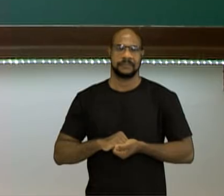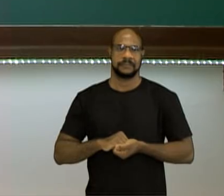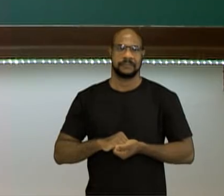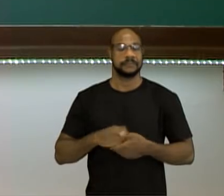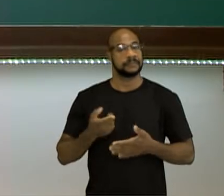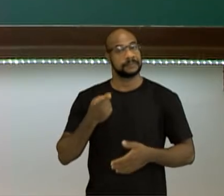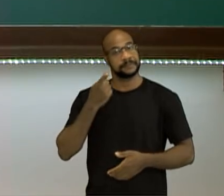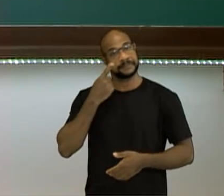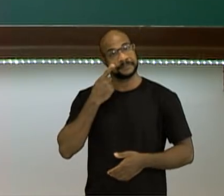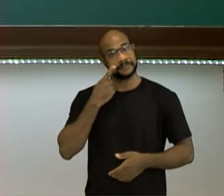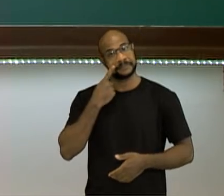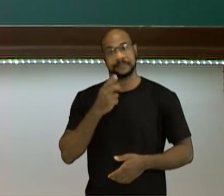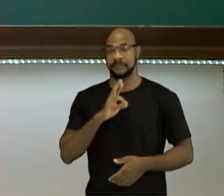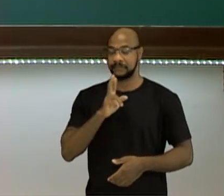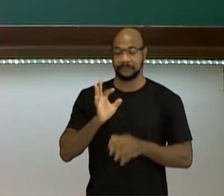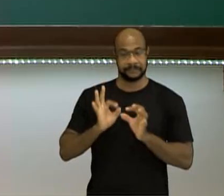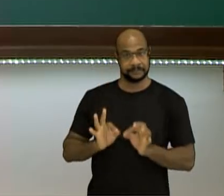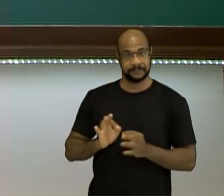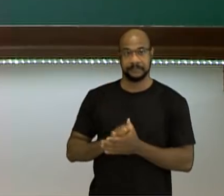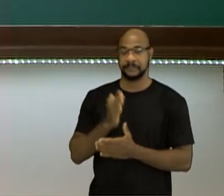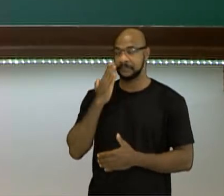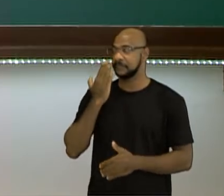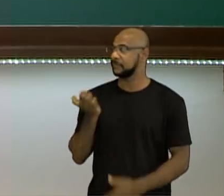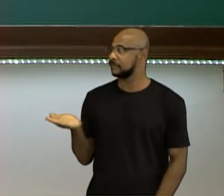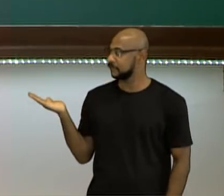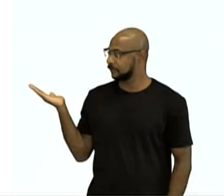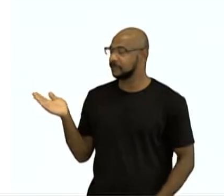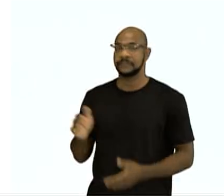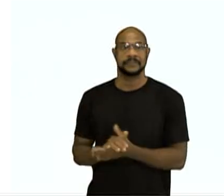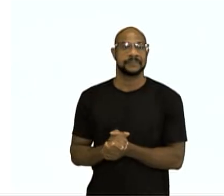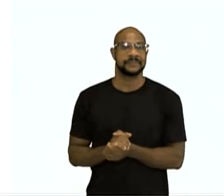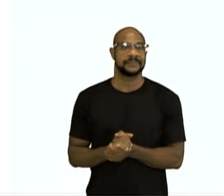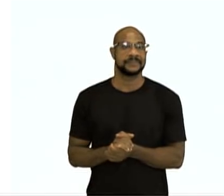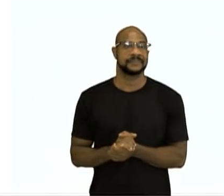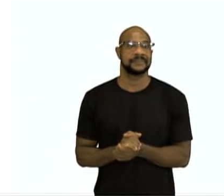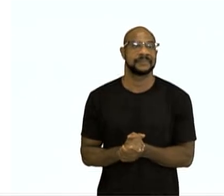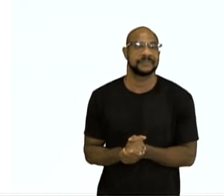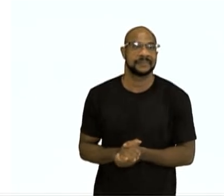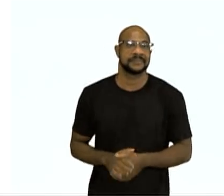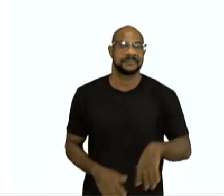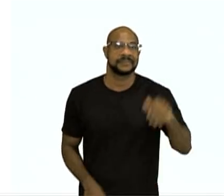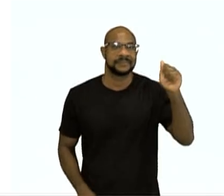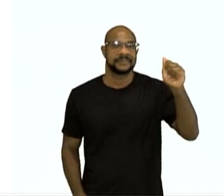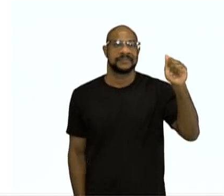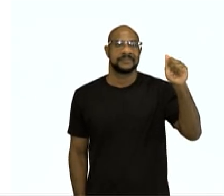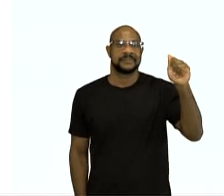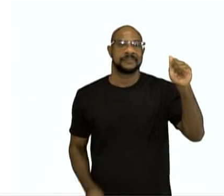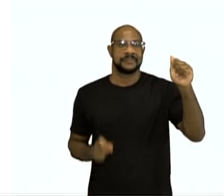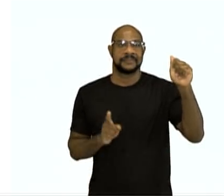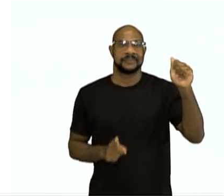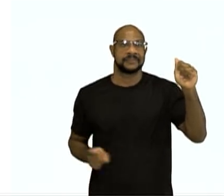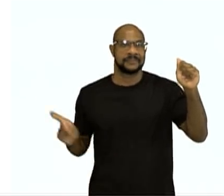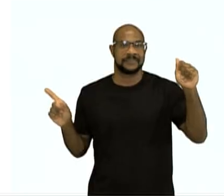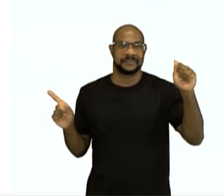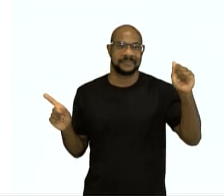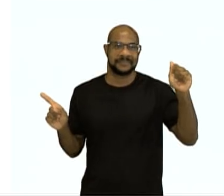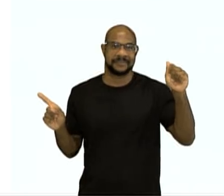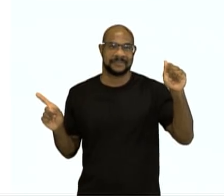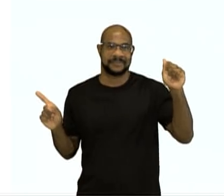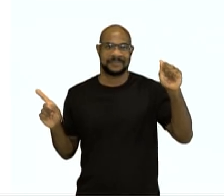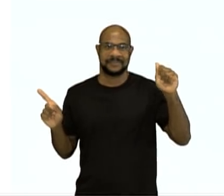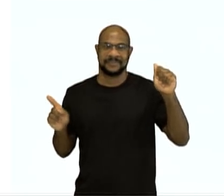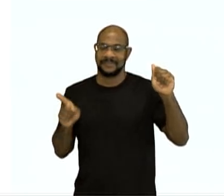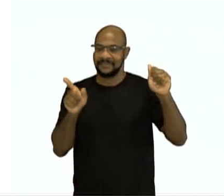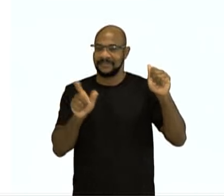Vamos verificar as respostas então? Vamos lá! Olha lá! Muslim é o muçulmano, muito